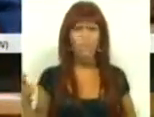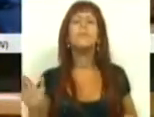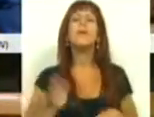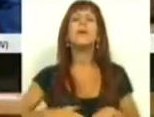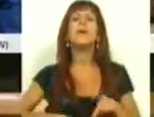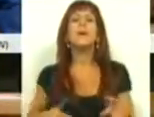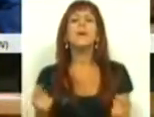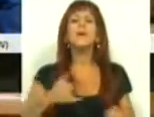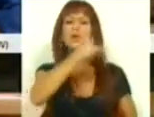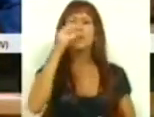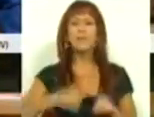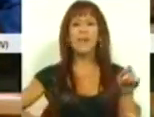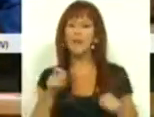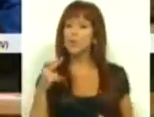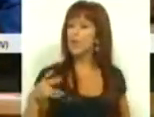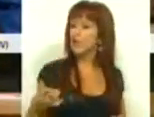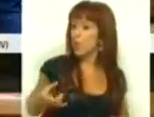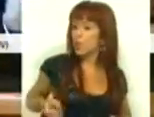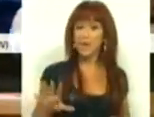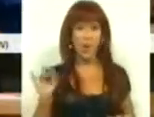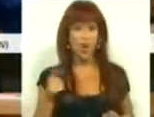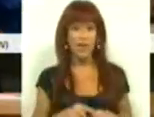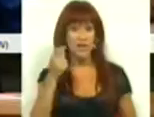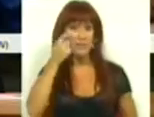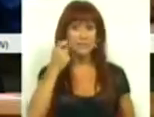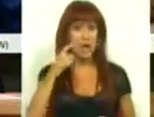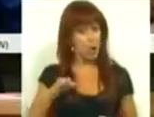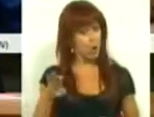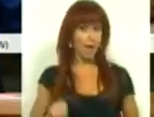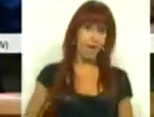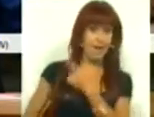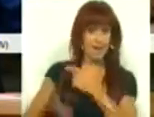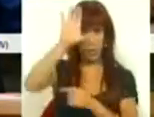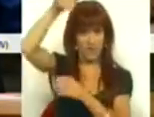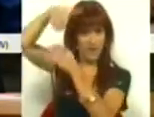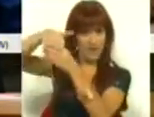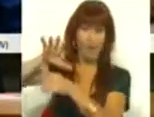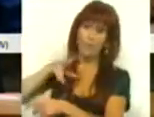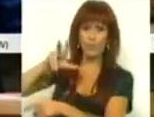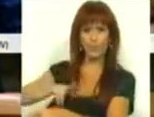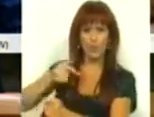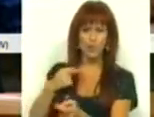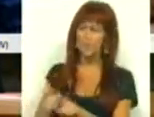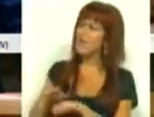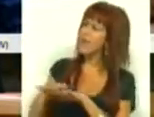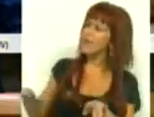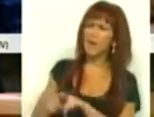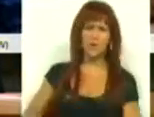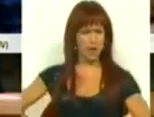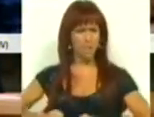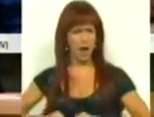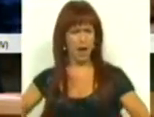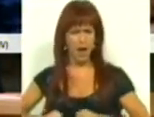E é, portanto, na segunda metade dos anos 90, quando António Guterres e o Partido Socialista governavam o país, numa fase de